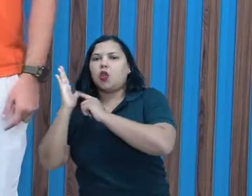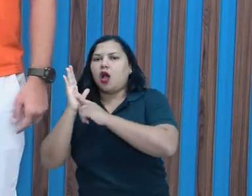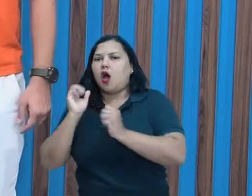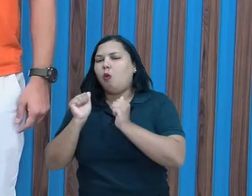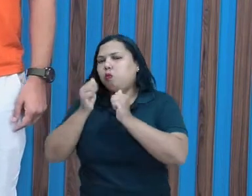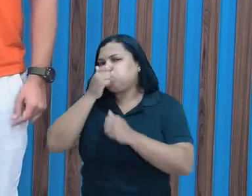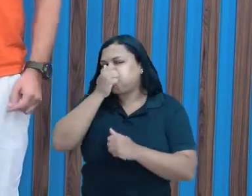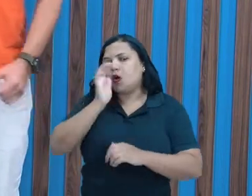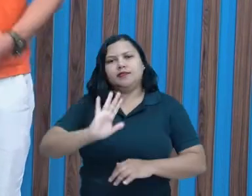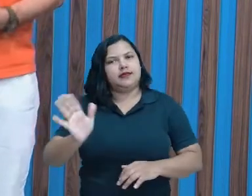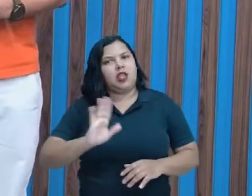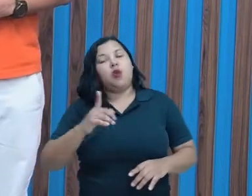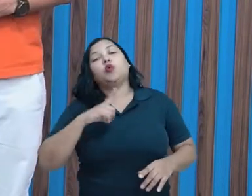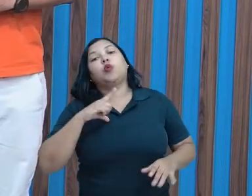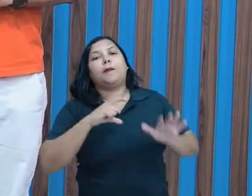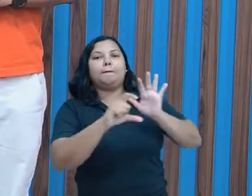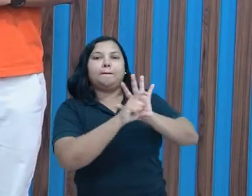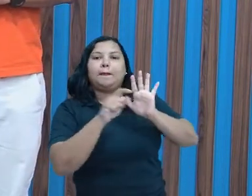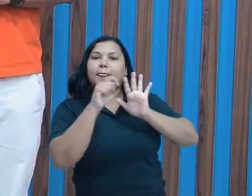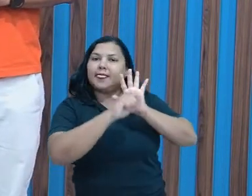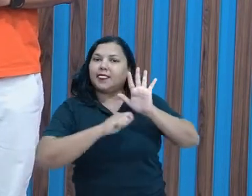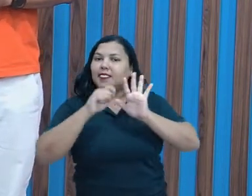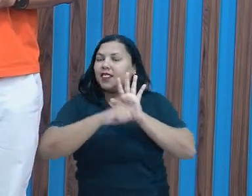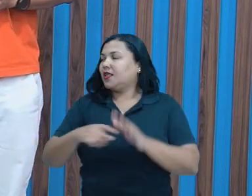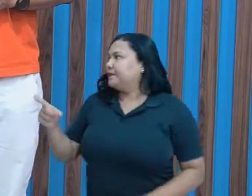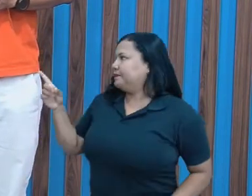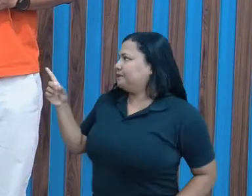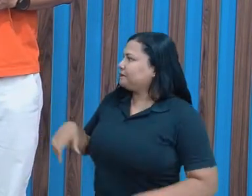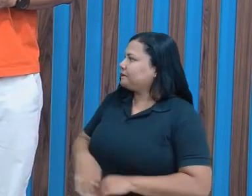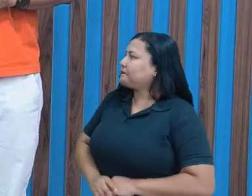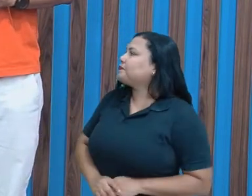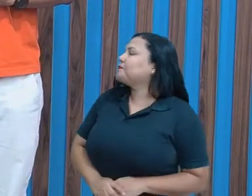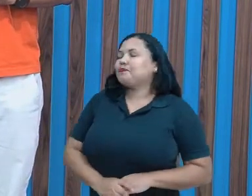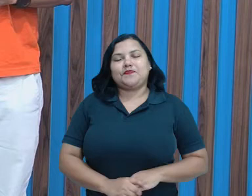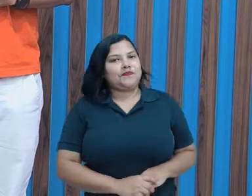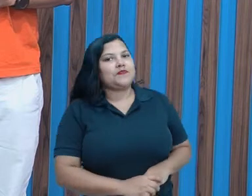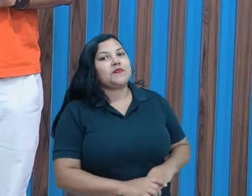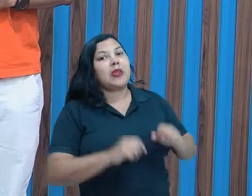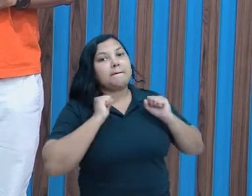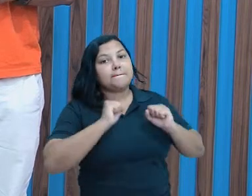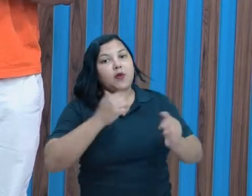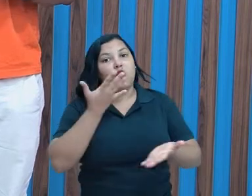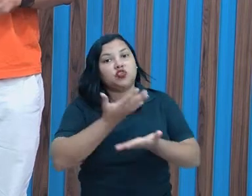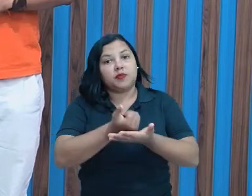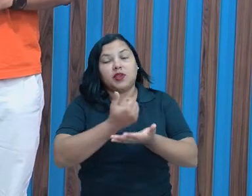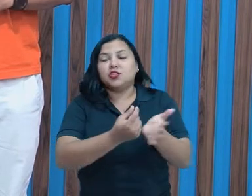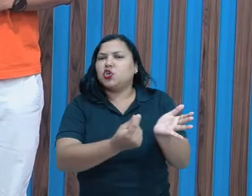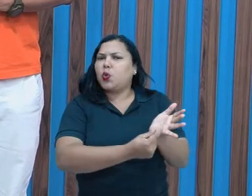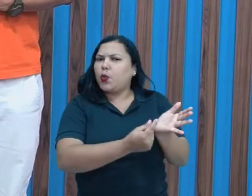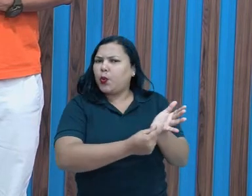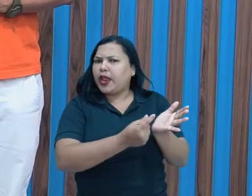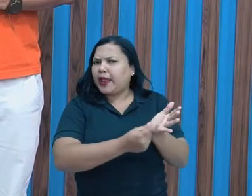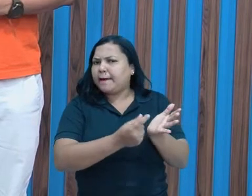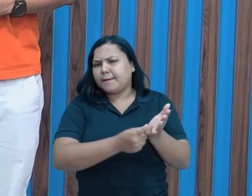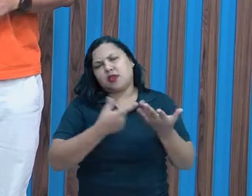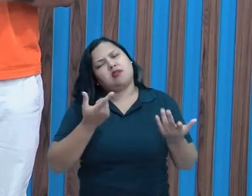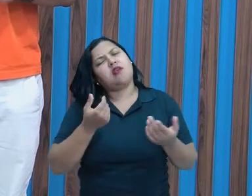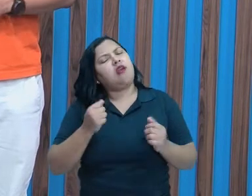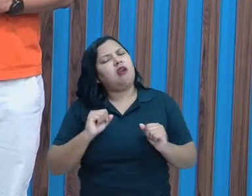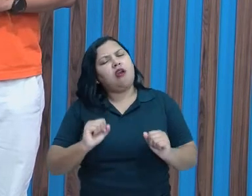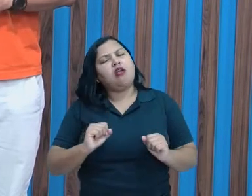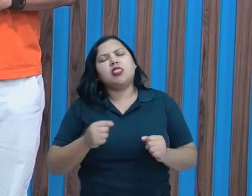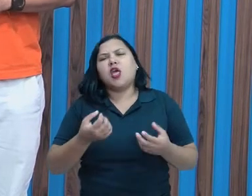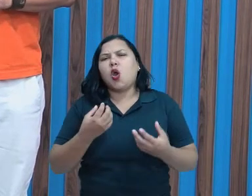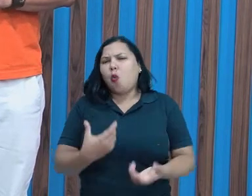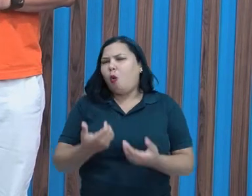desse QR Code aqui, ó. Os novatos podem acessar, baixar o aplicativo, não vai comer sua memória do seu celular, não